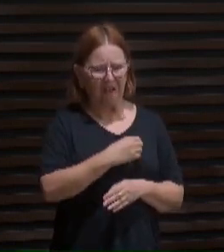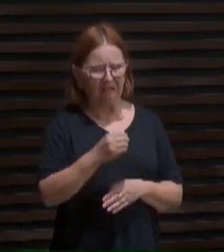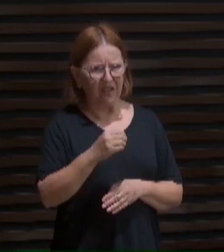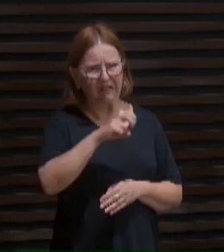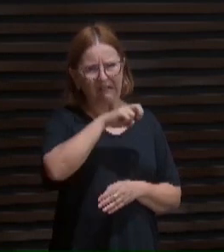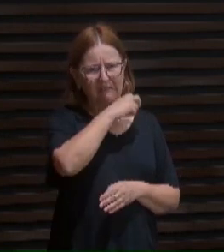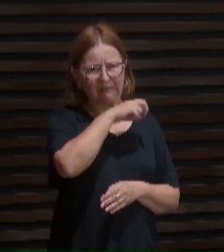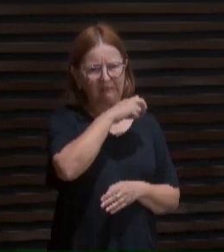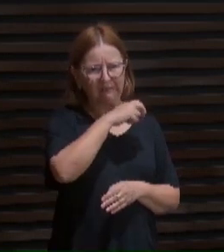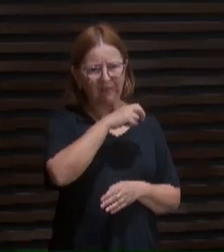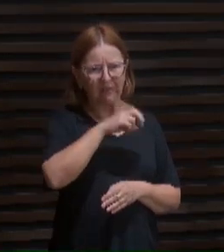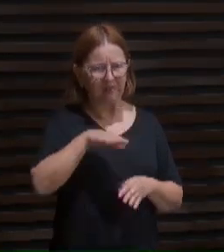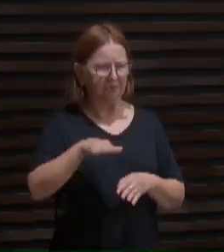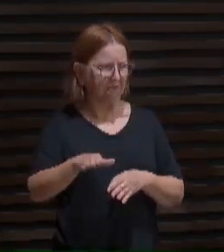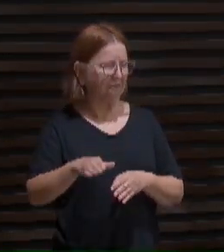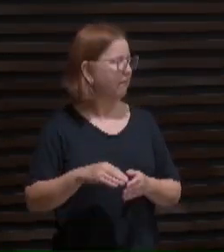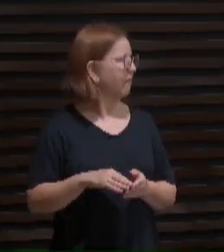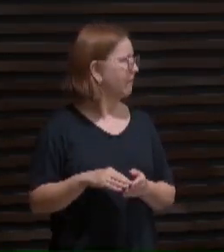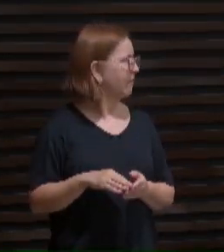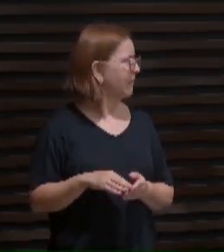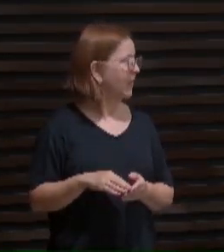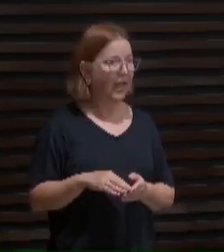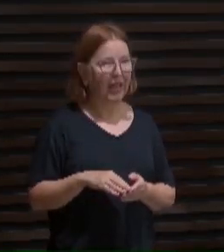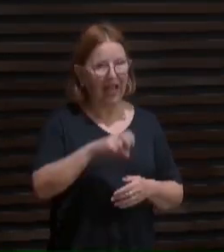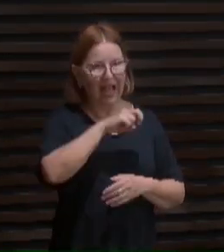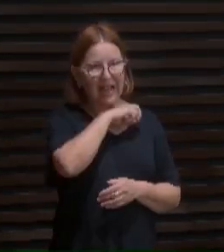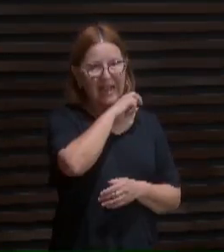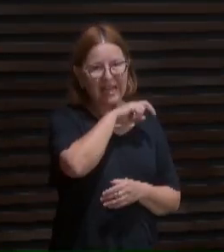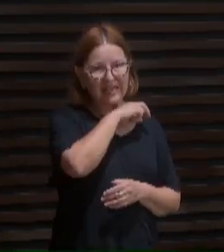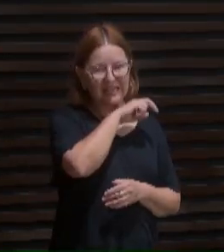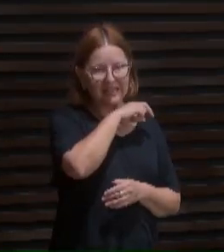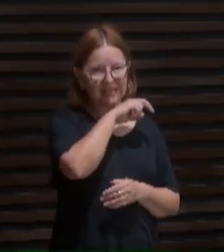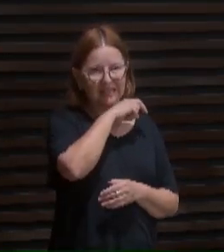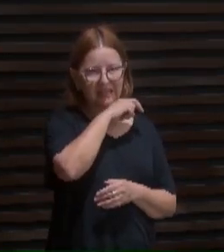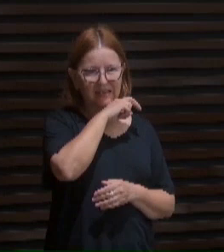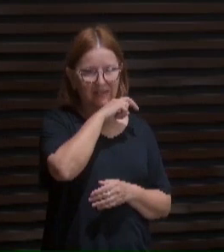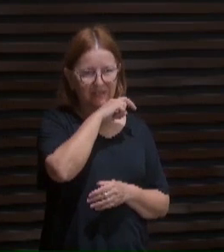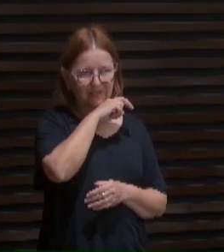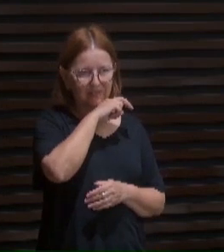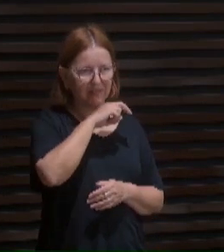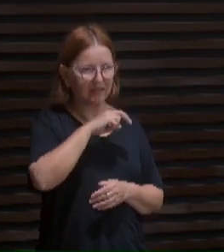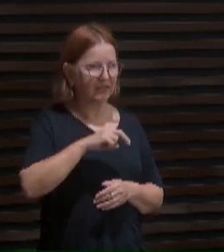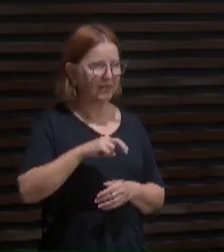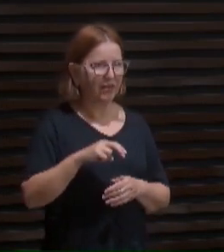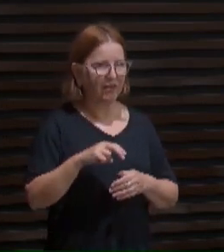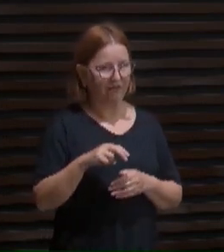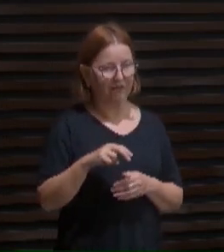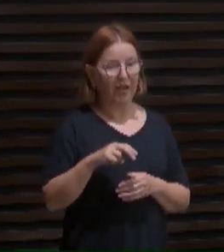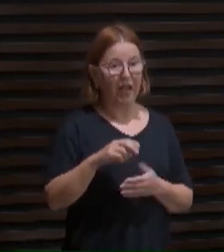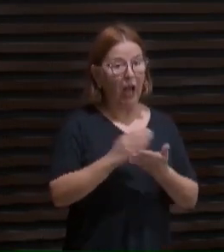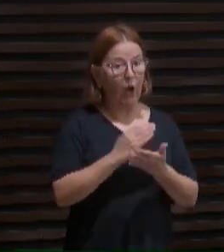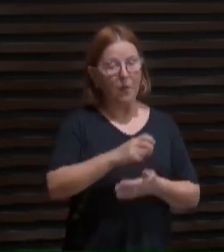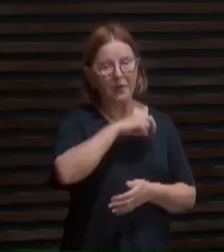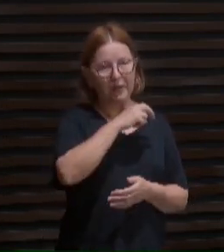ela é parípara, não é ovípara. Algumas serpentes são ovíparas, elas põem ovos,